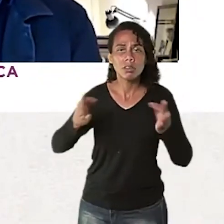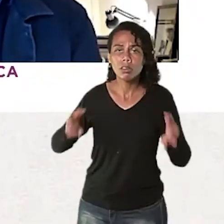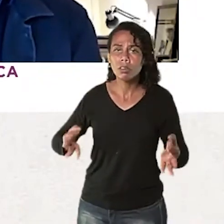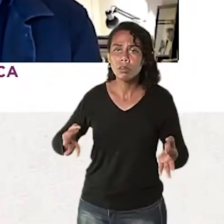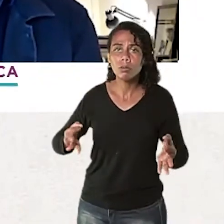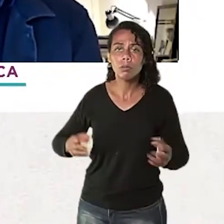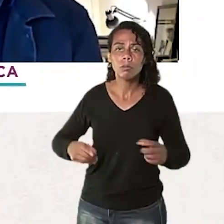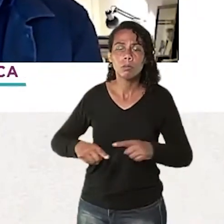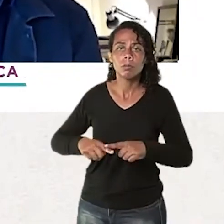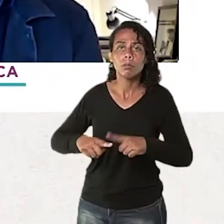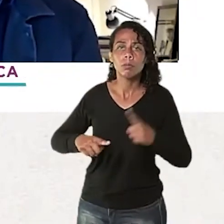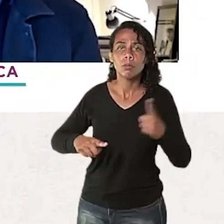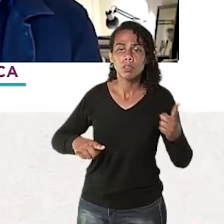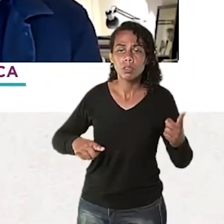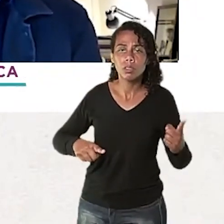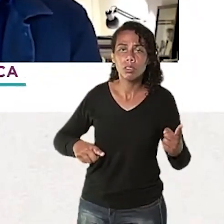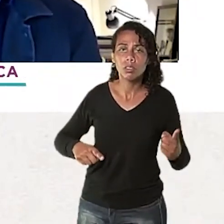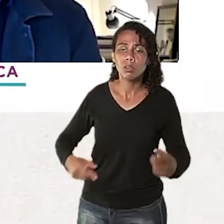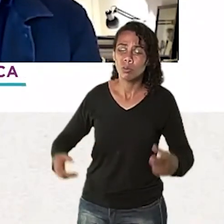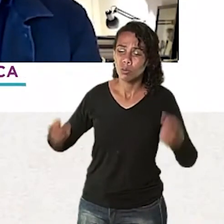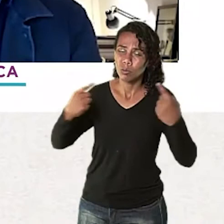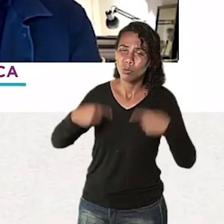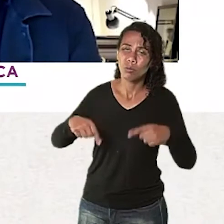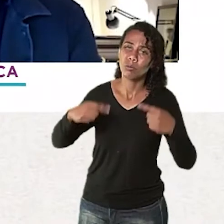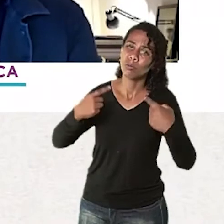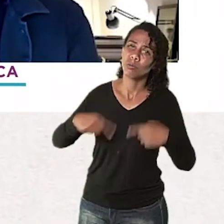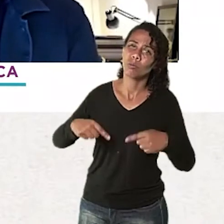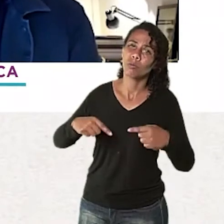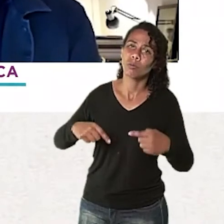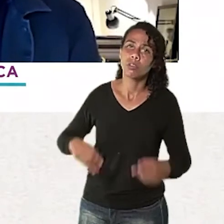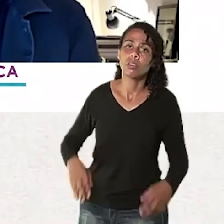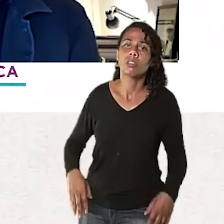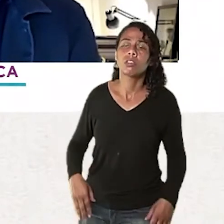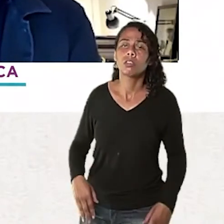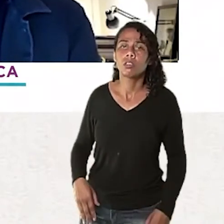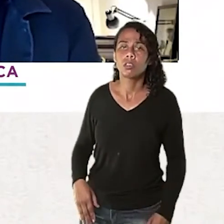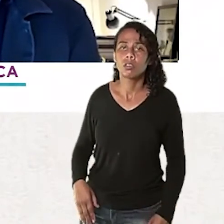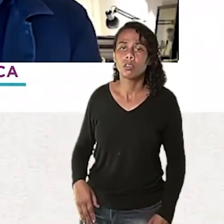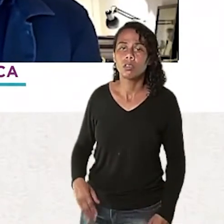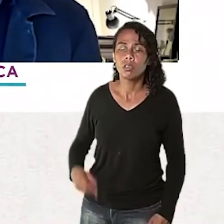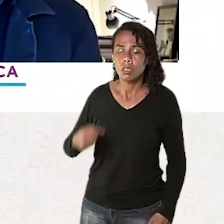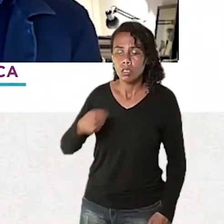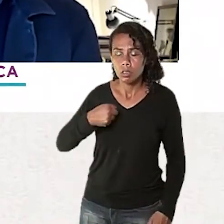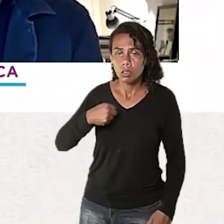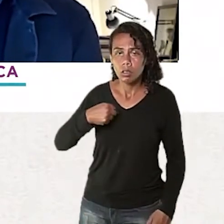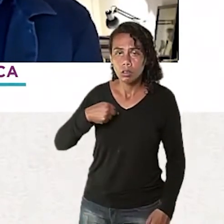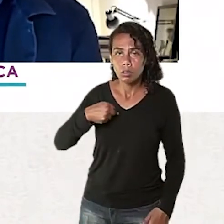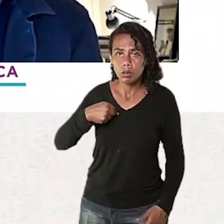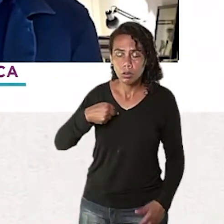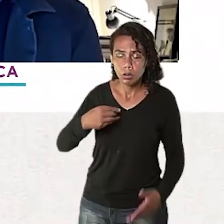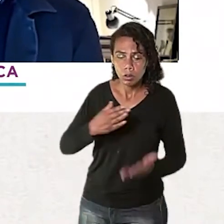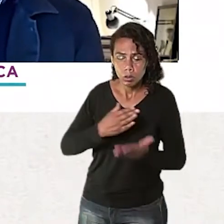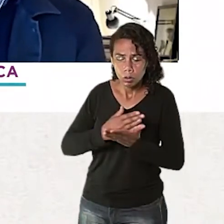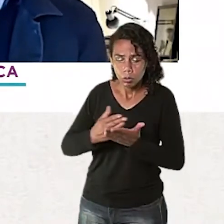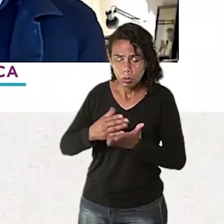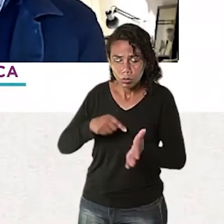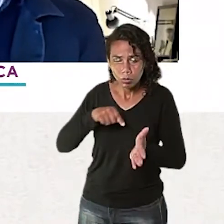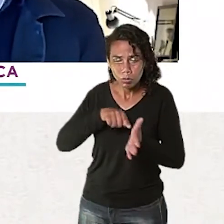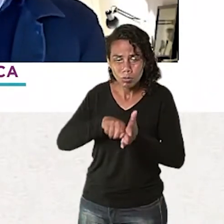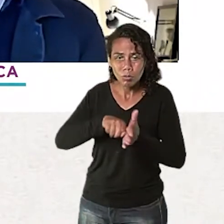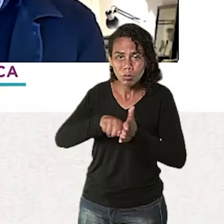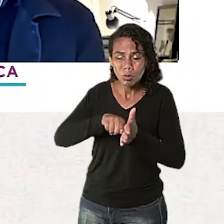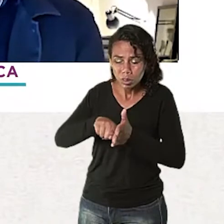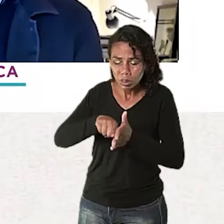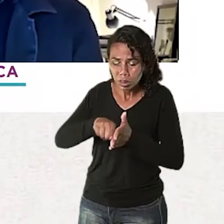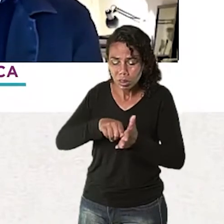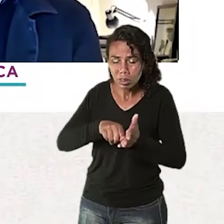o Olavo de Carvalho já fez 3. O Vladimir, na Folha, já fez 2 vezes. Eu comecei a fazer uma pesquisa. Tem gente de direita, tem fascistas como o Olavo